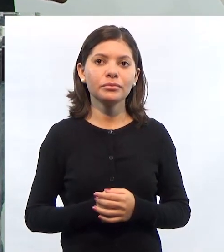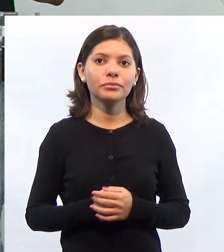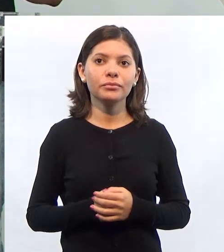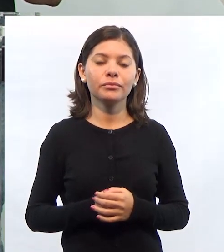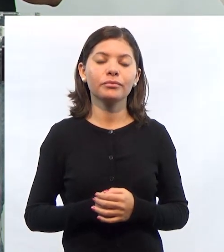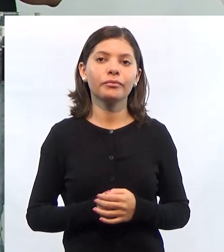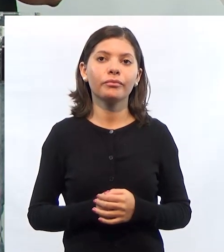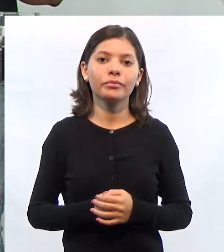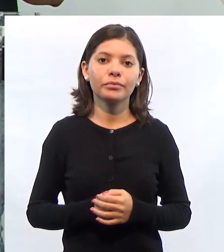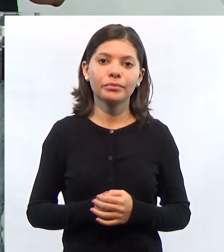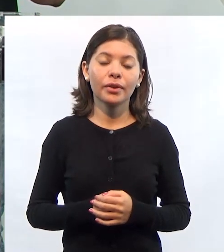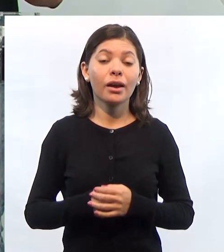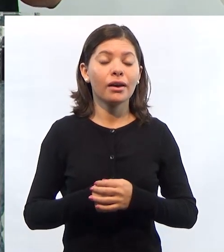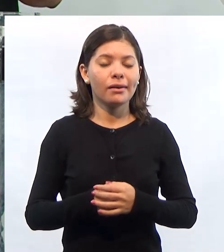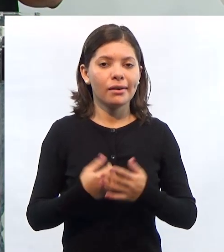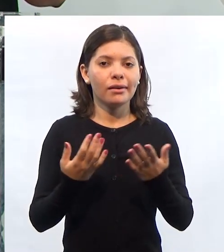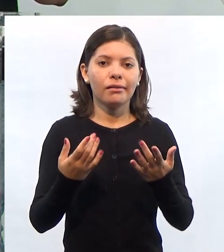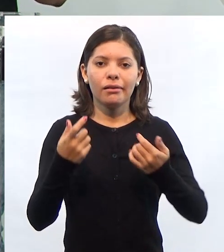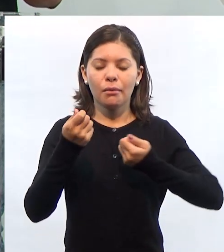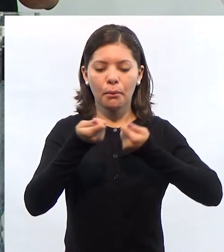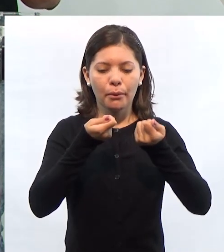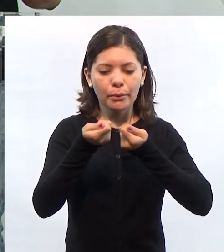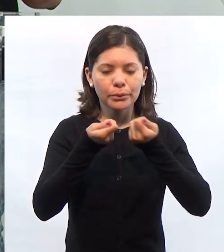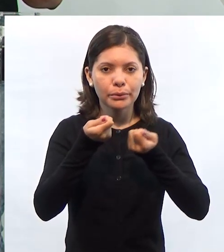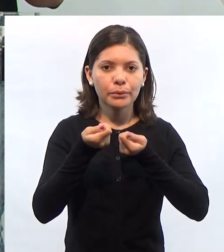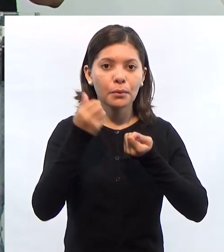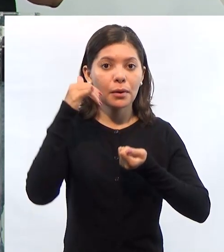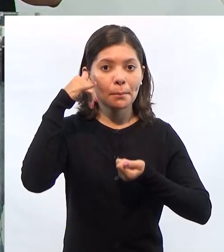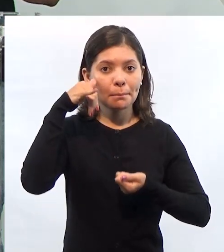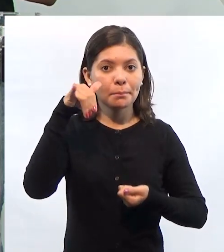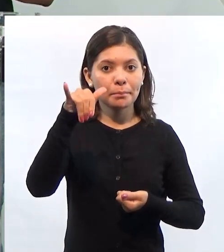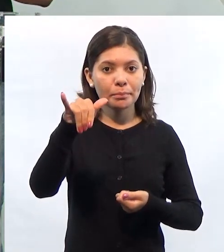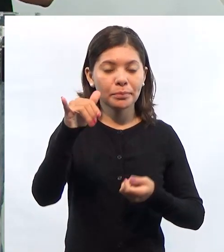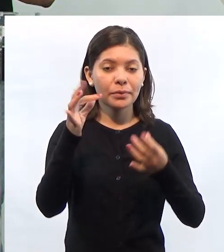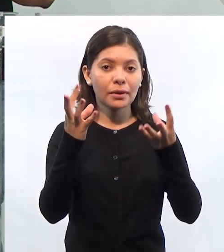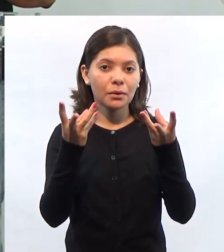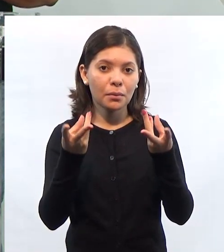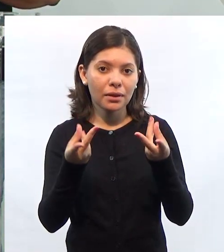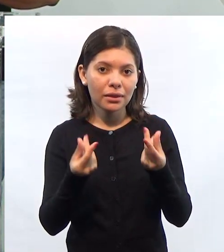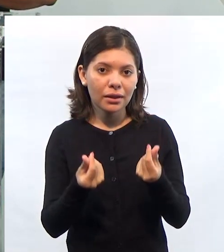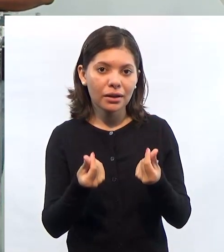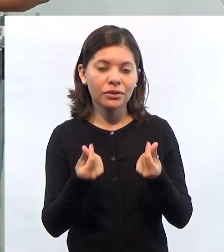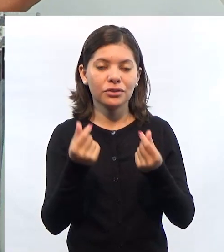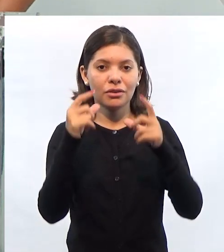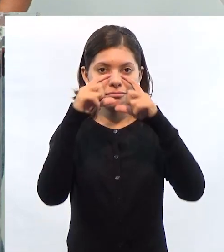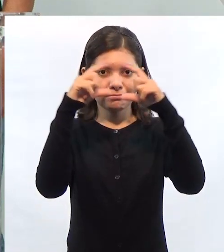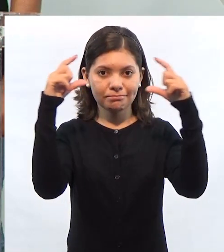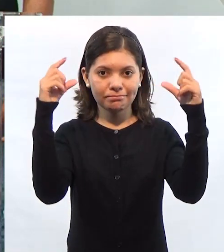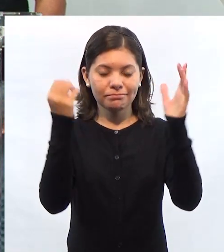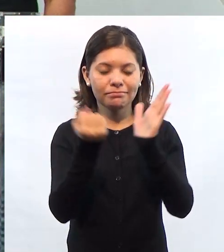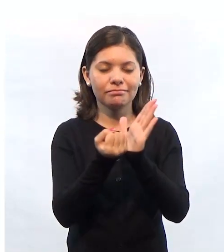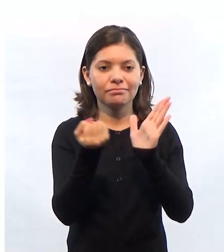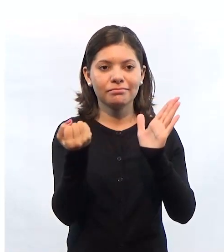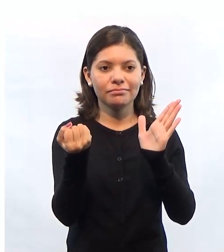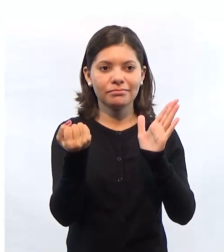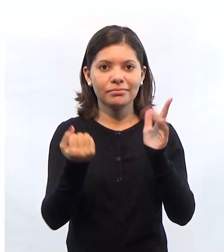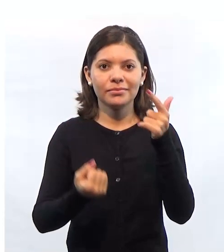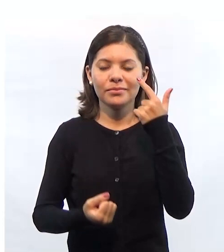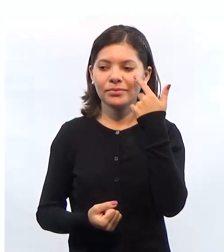uma um controle preventivo da qualidade dos rótulos das Embalagens